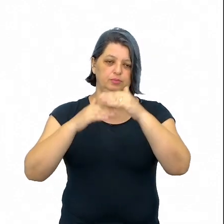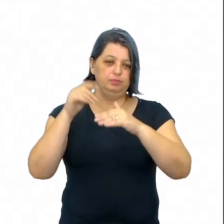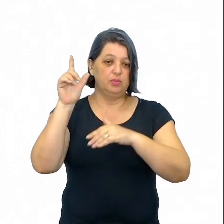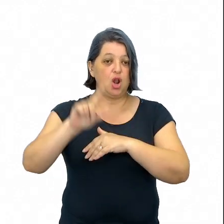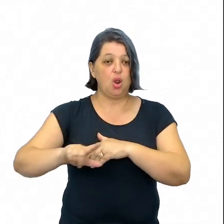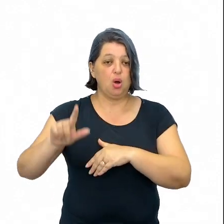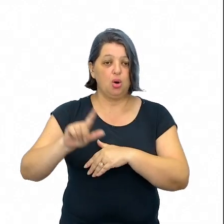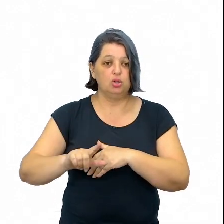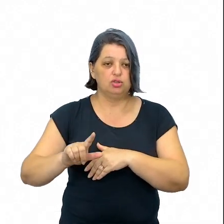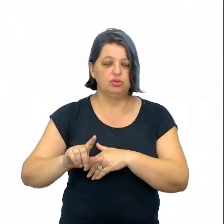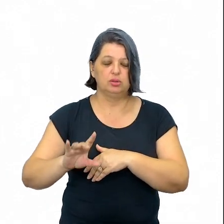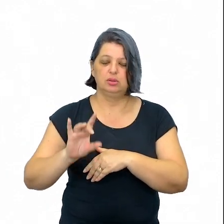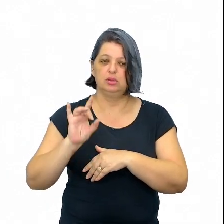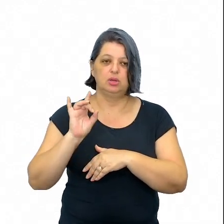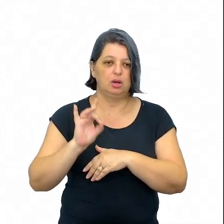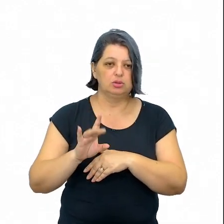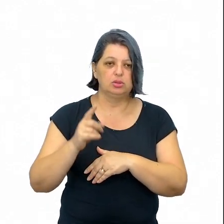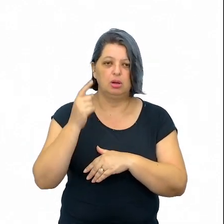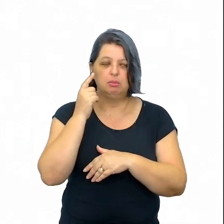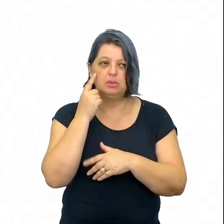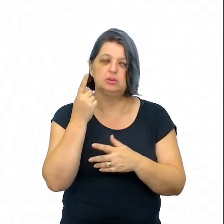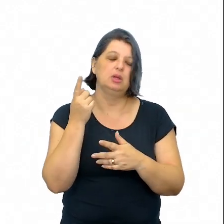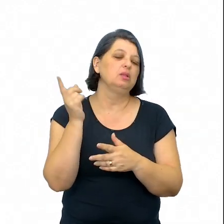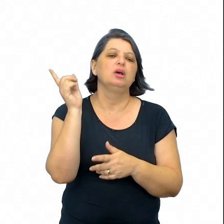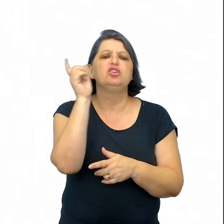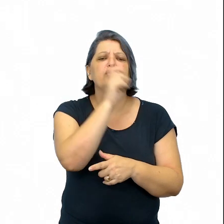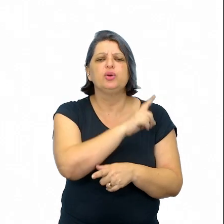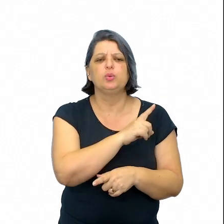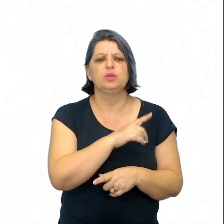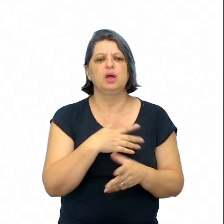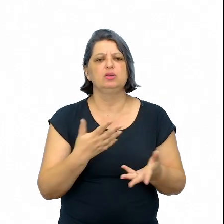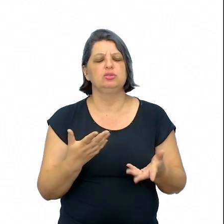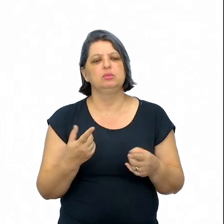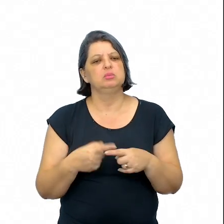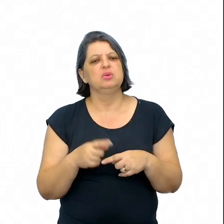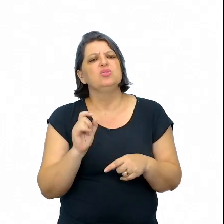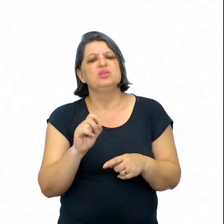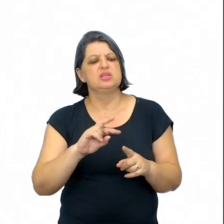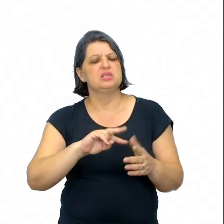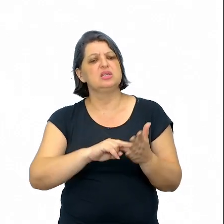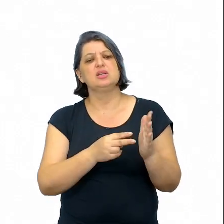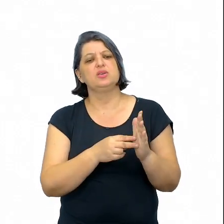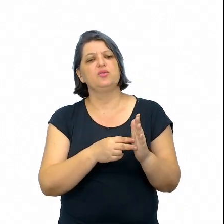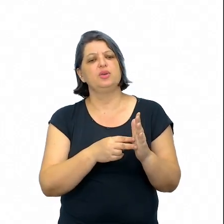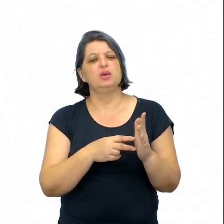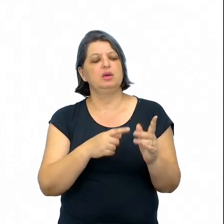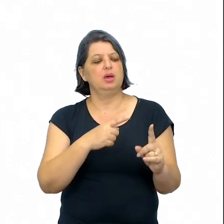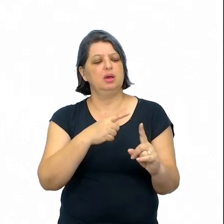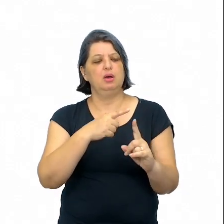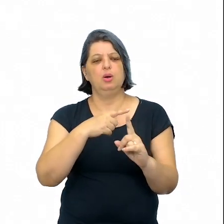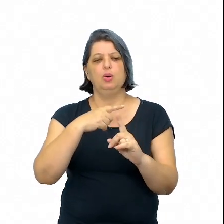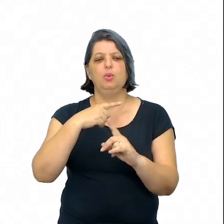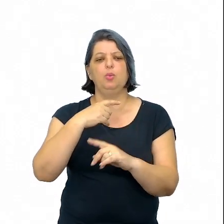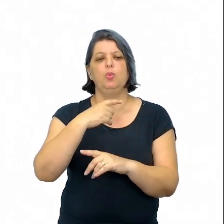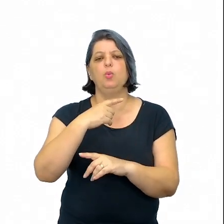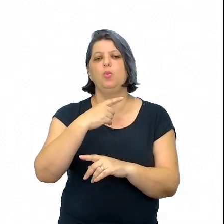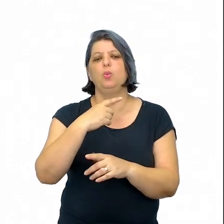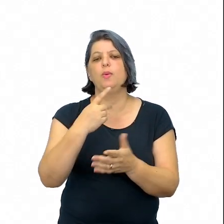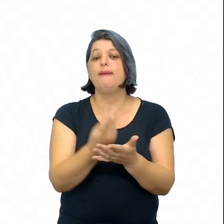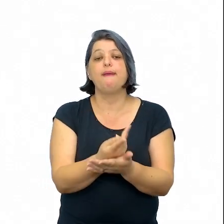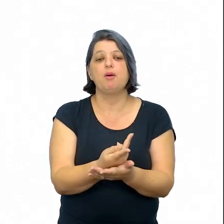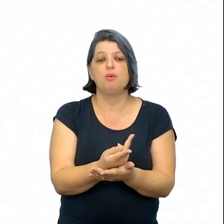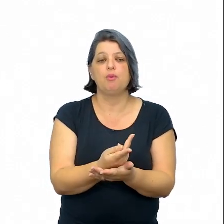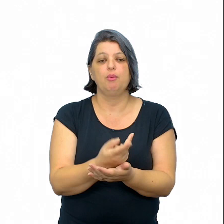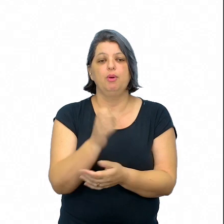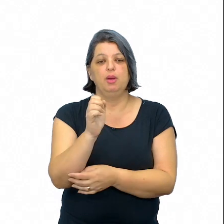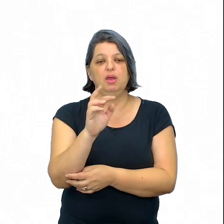não apenas os seus supostos déficits. Então, o que é o erro para nós? Vamos pensar aqui, vamos lembrar um pouquinho da física, lembrar